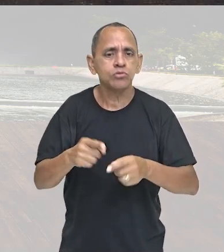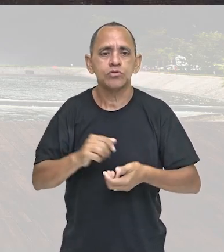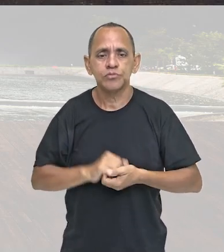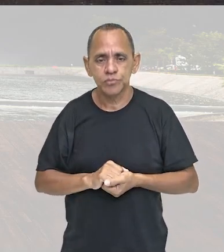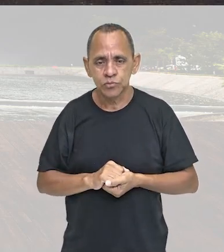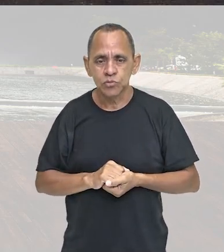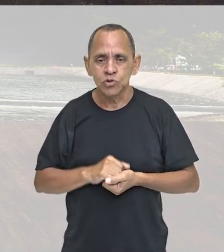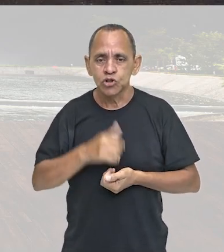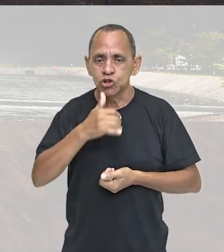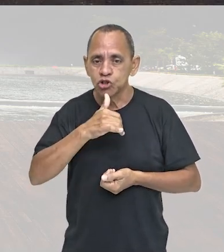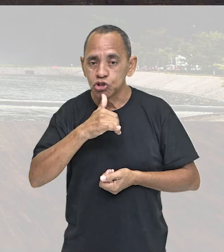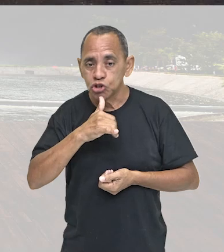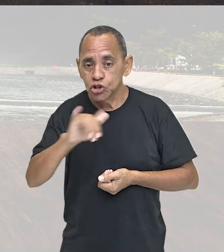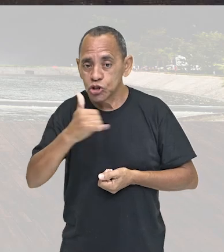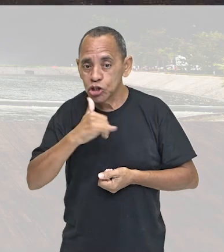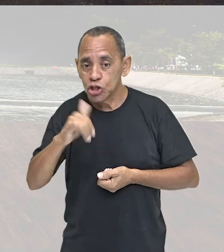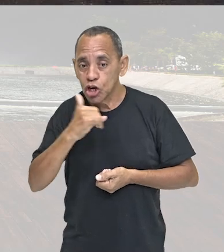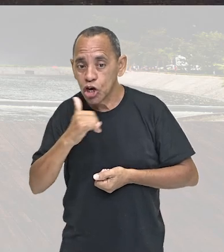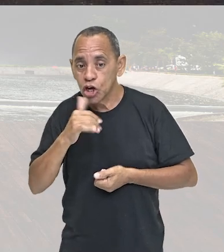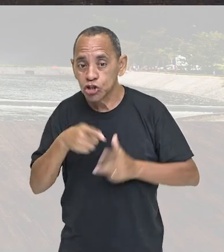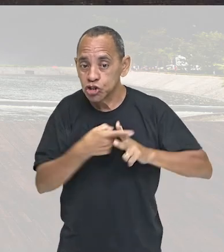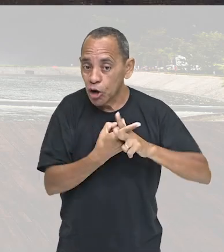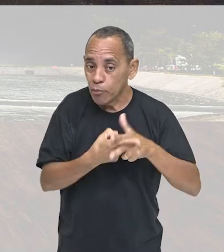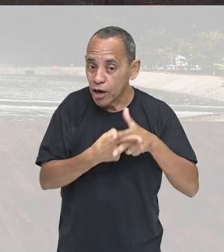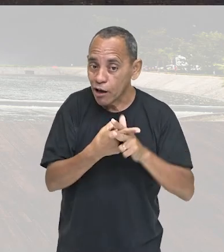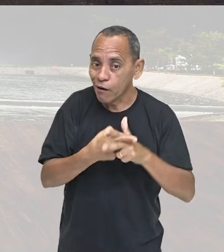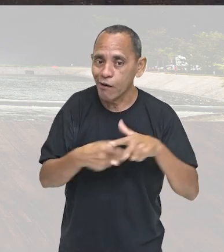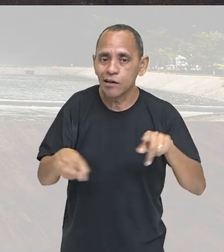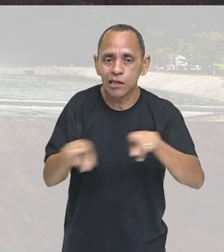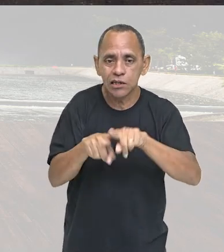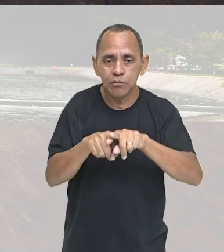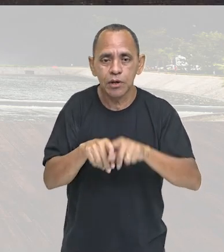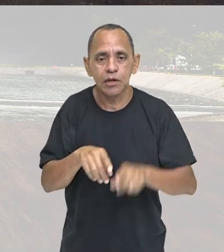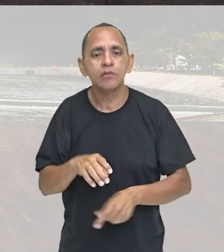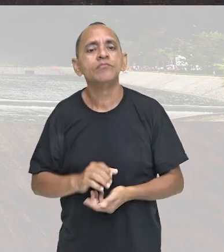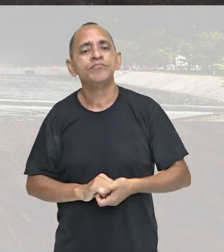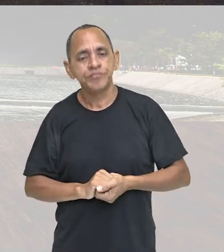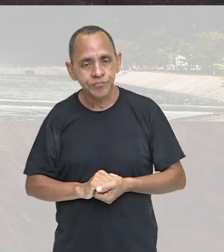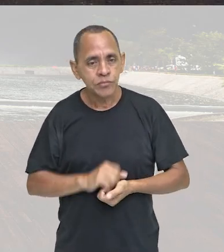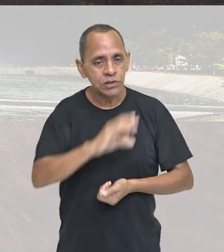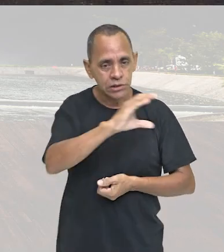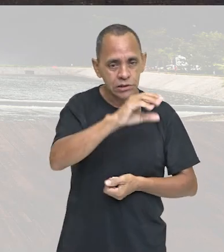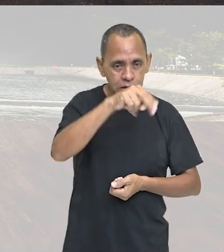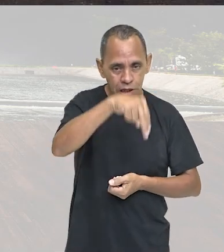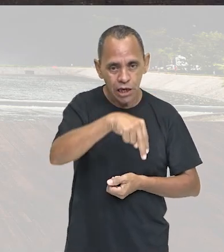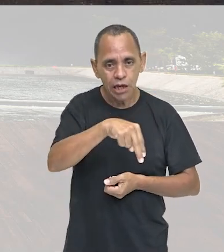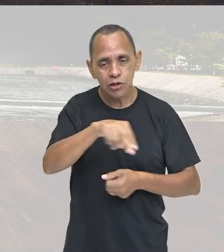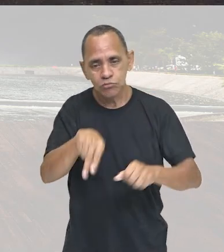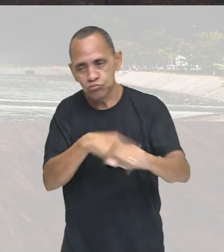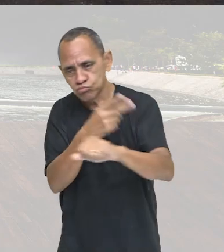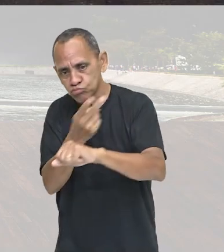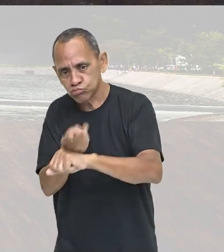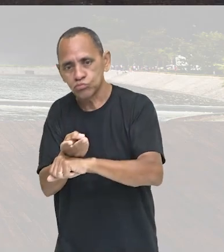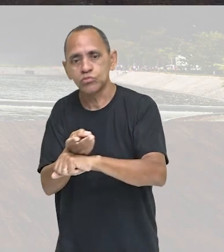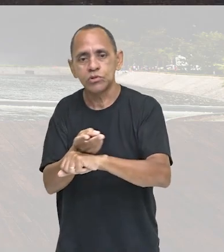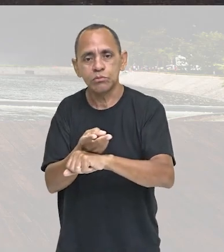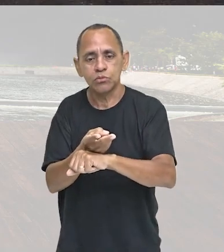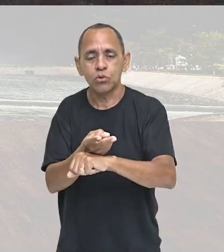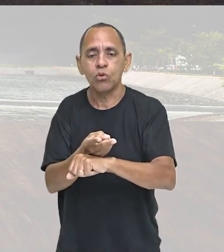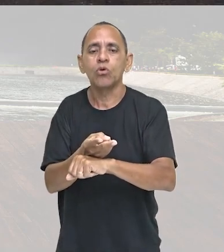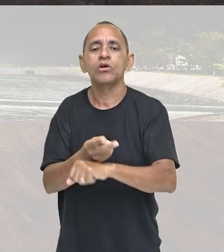mecânica, a gente vai conseguir transformar essa energia cinética em energia elétrica. Agora, pessoal,